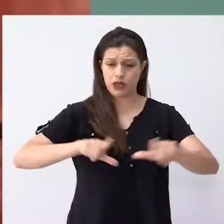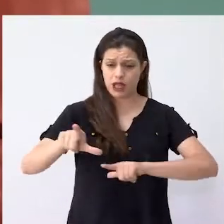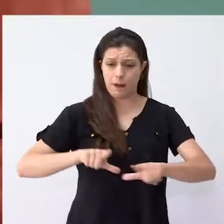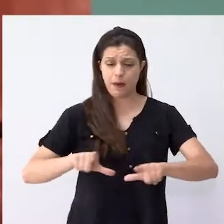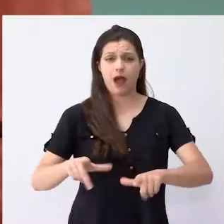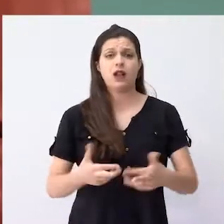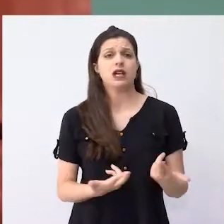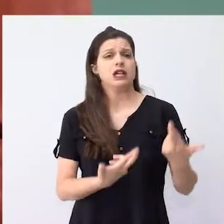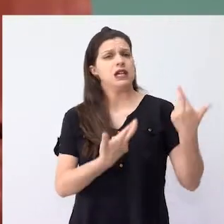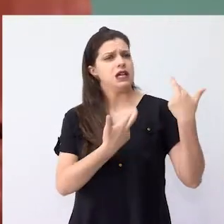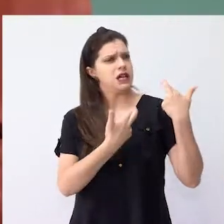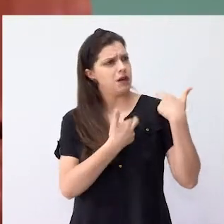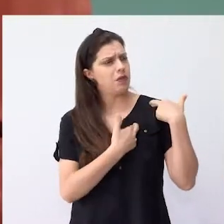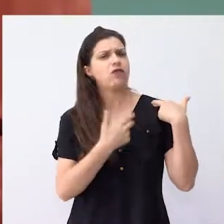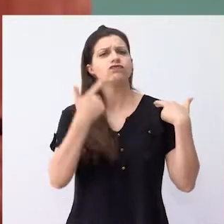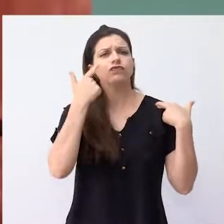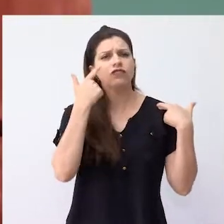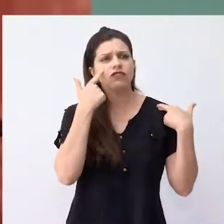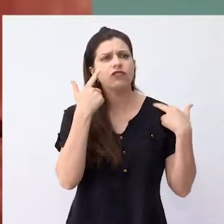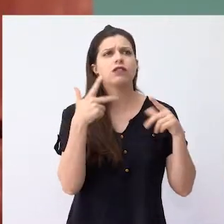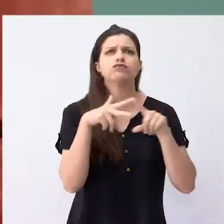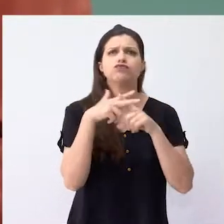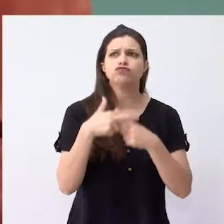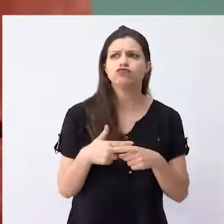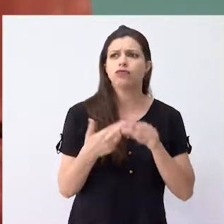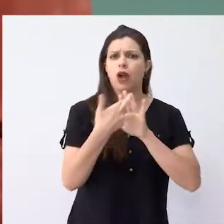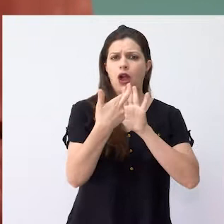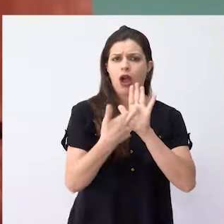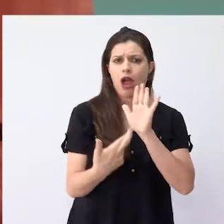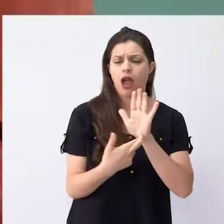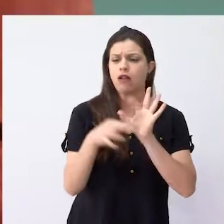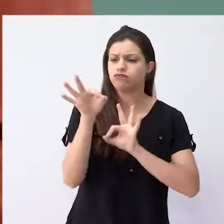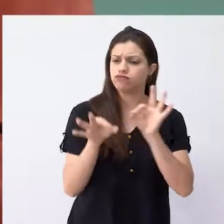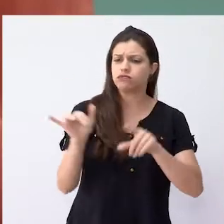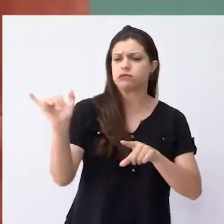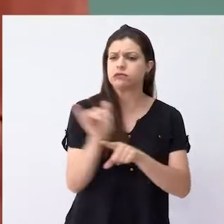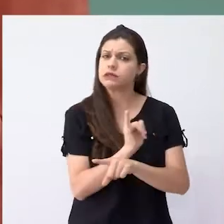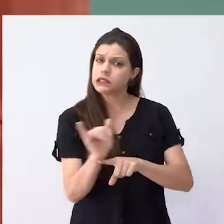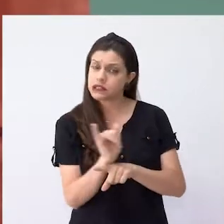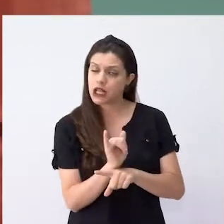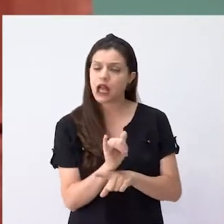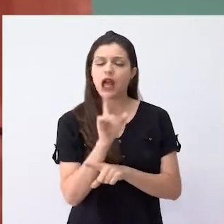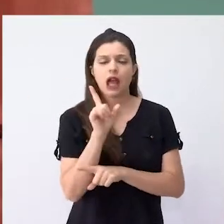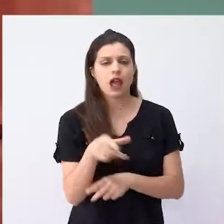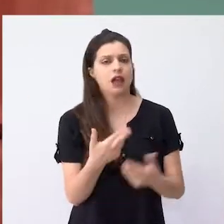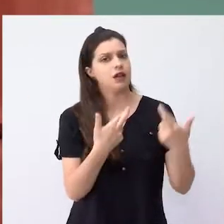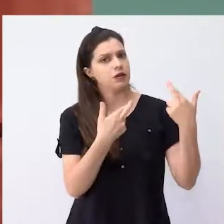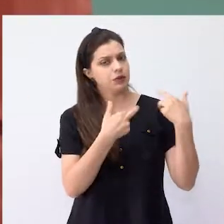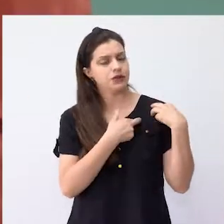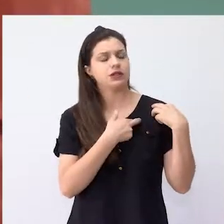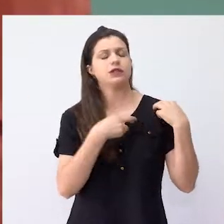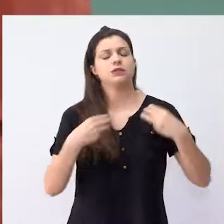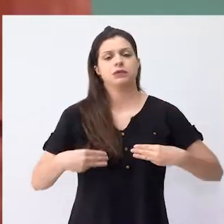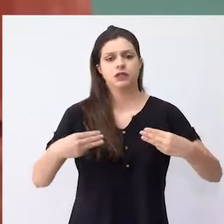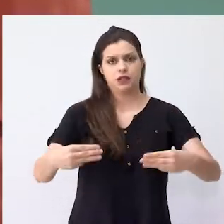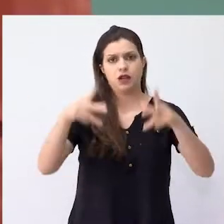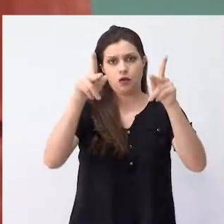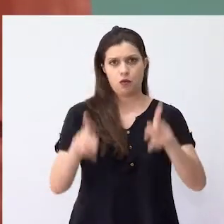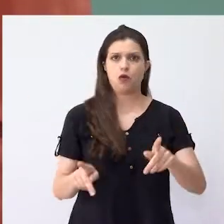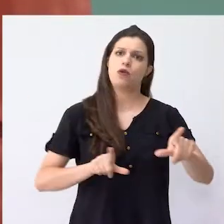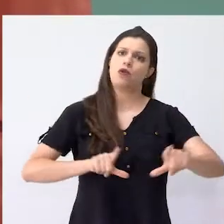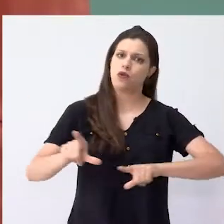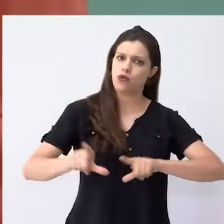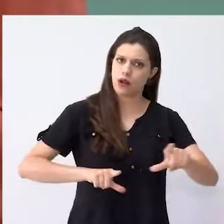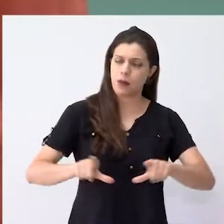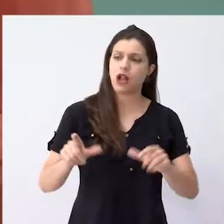as ações, de buscar regularização, é o Ministério Público do Trabalho e através dos procuradores do trabalho, que são os agentes